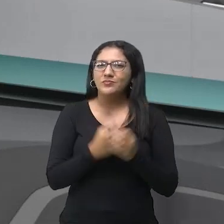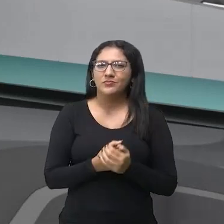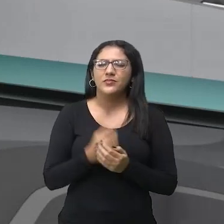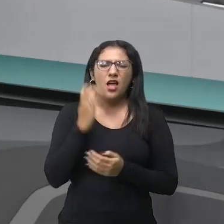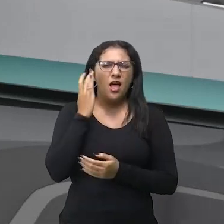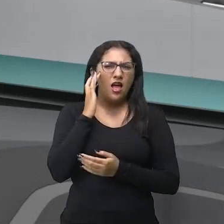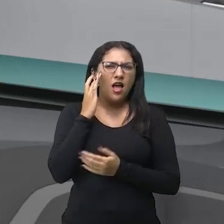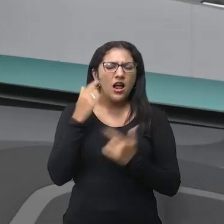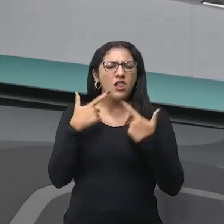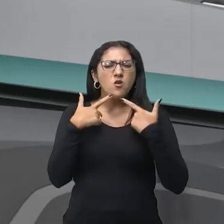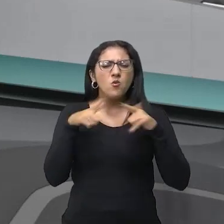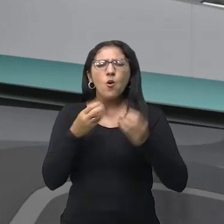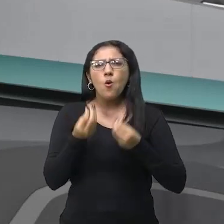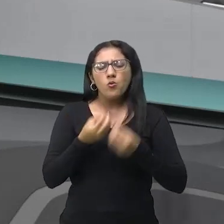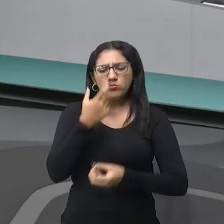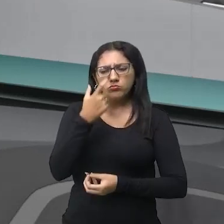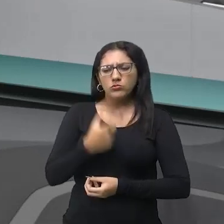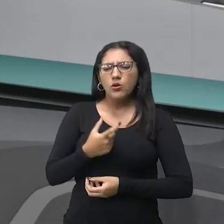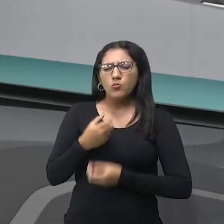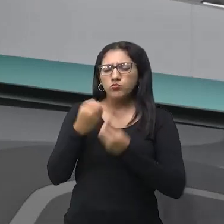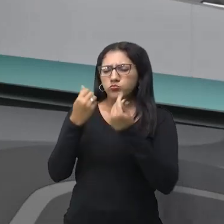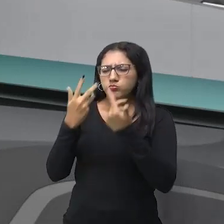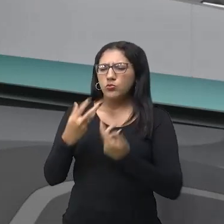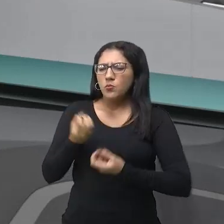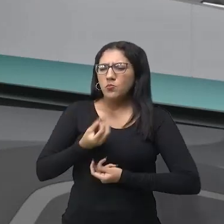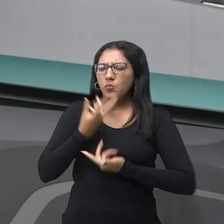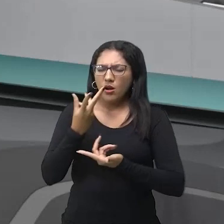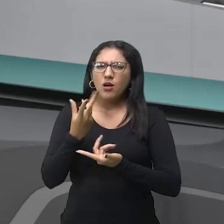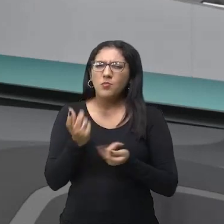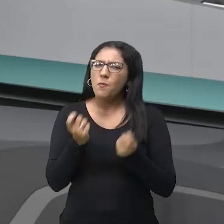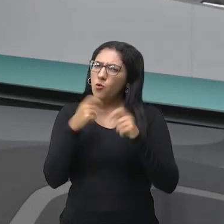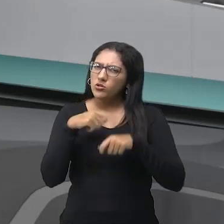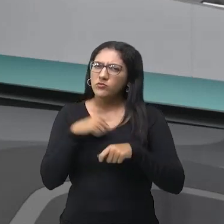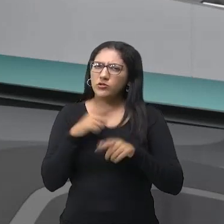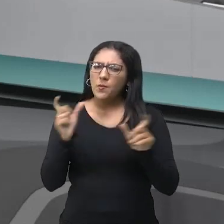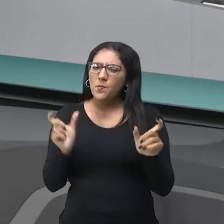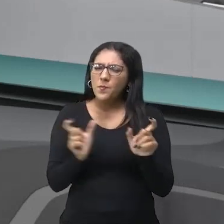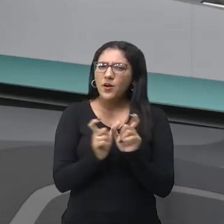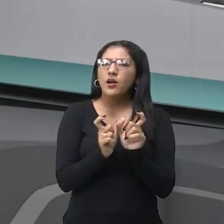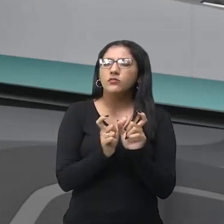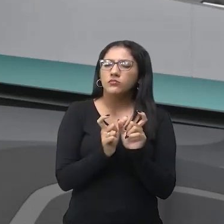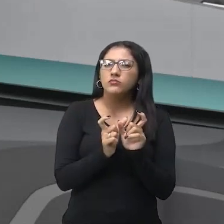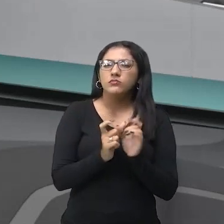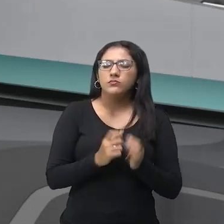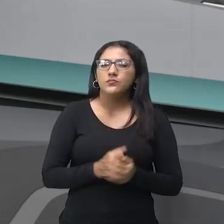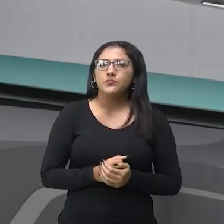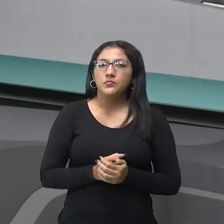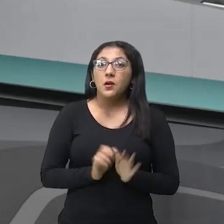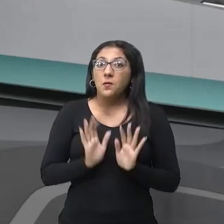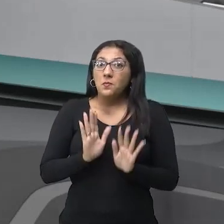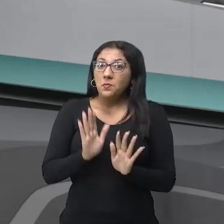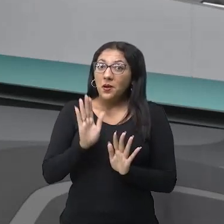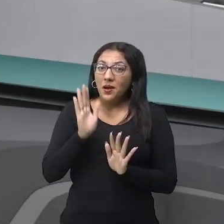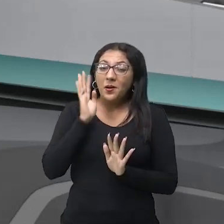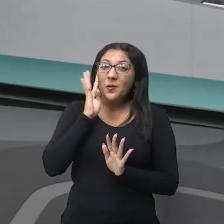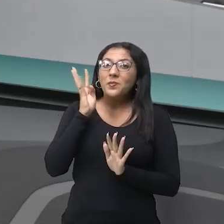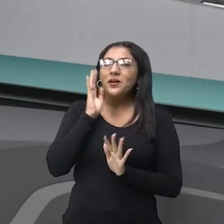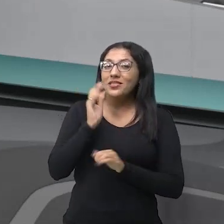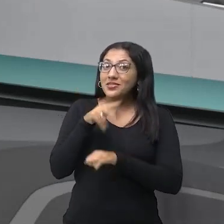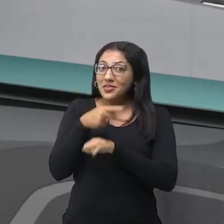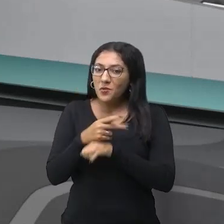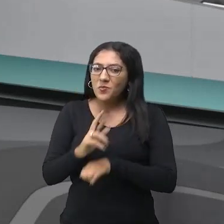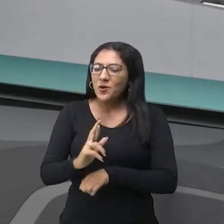a forma como eu me expresso, me permite fazer essa aproximação? Uma coisa para pensar e para responder durante a